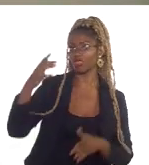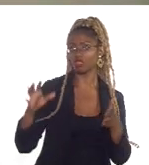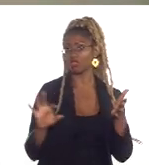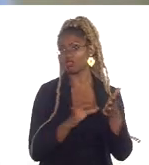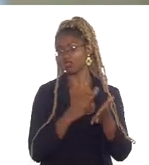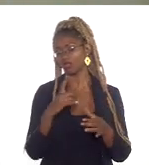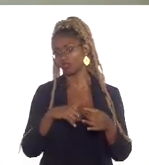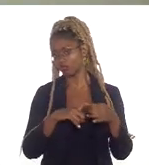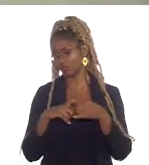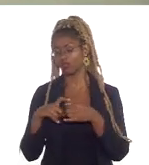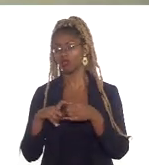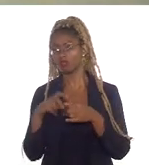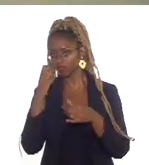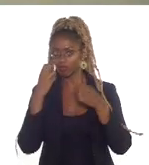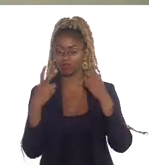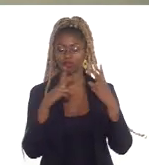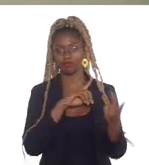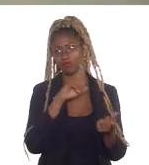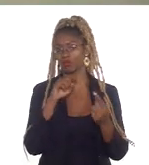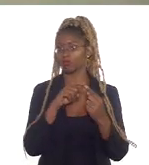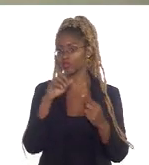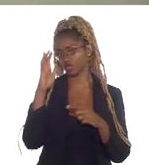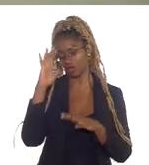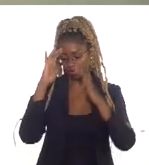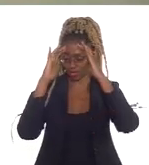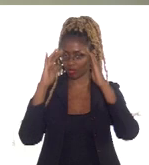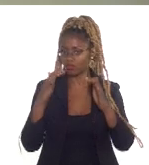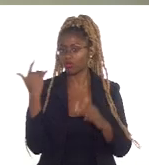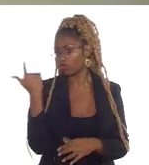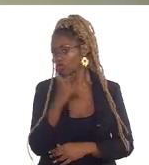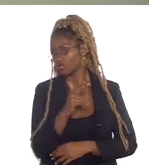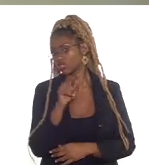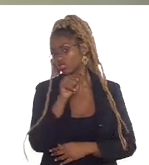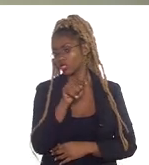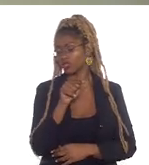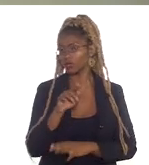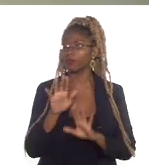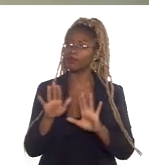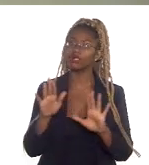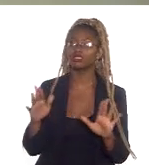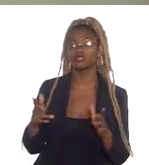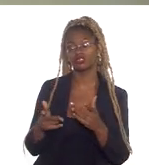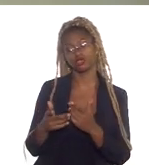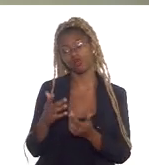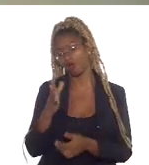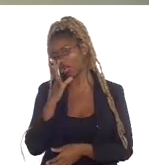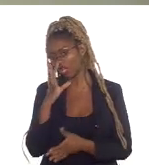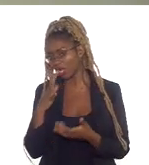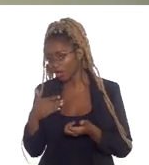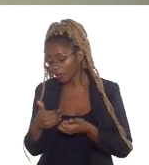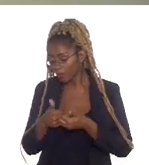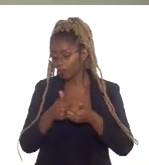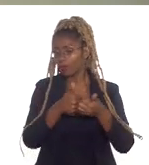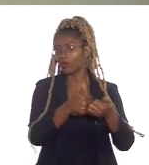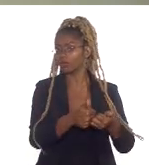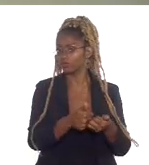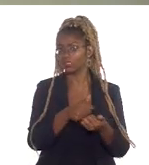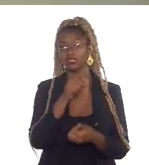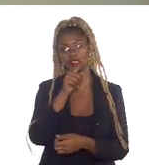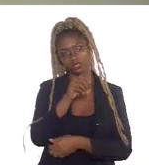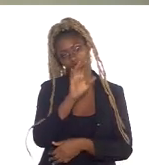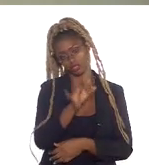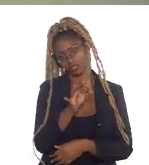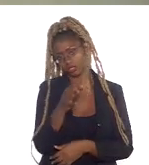convênio, para ver se as metas foram batidas. Mas isso já é o acompanhamento. A Excelência tem razão quanto